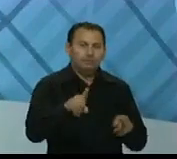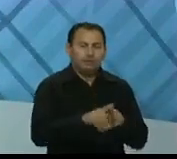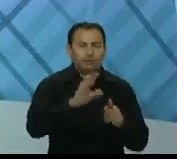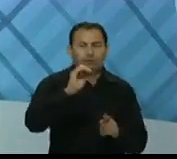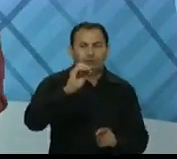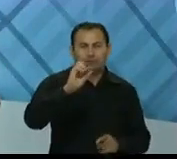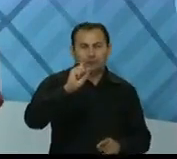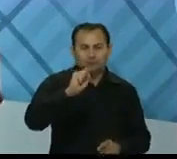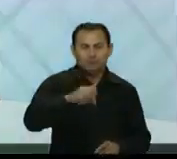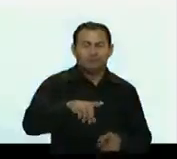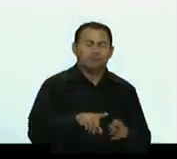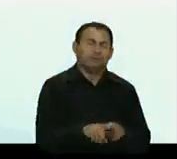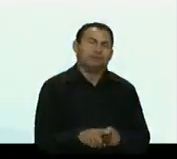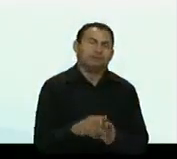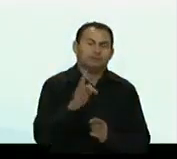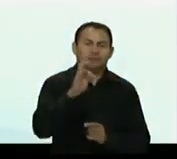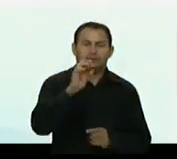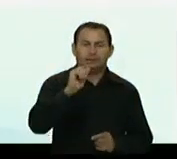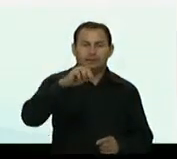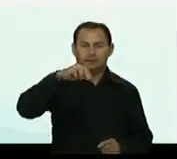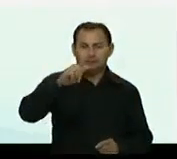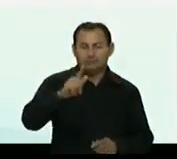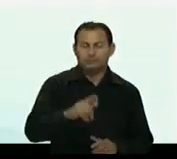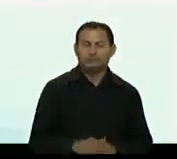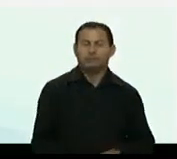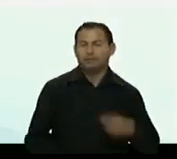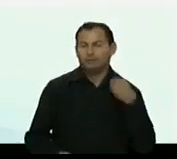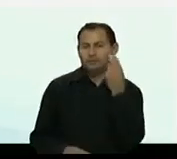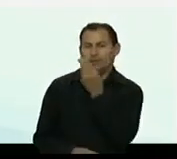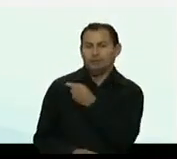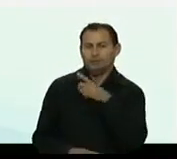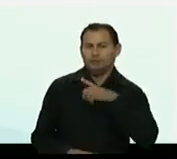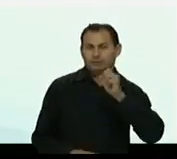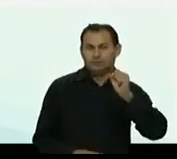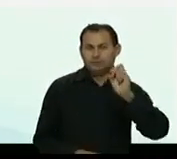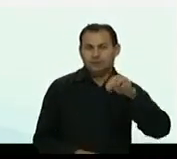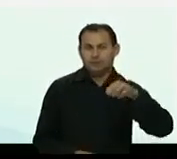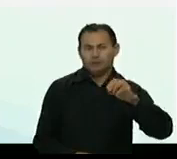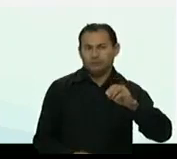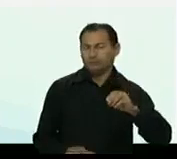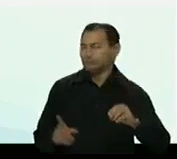função tangente. Acompanhe. Nós temos aqui a função seno,